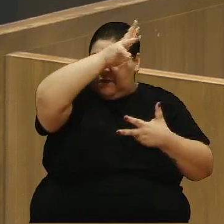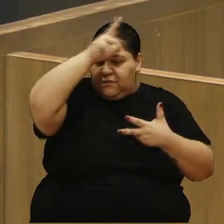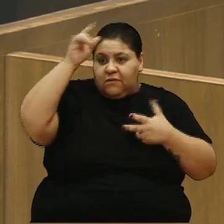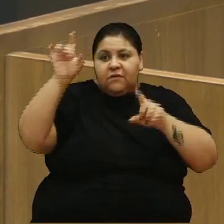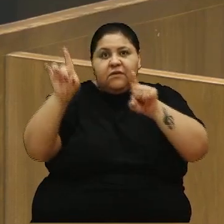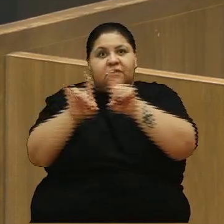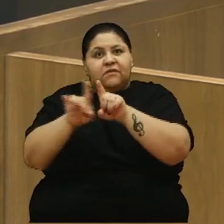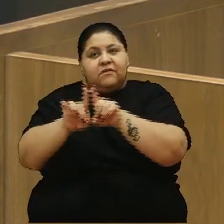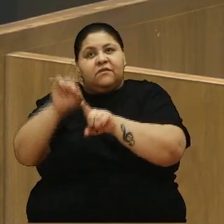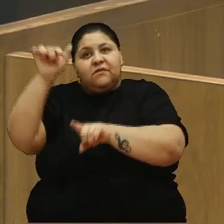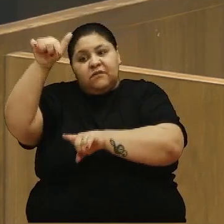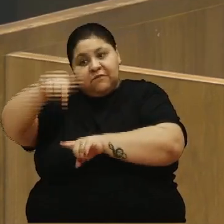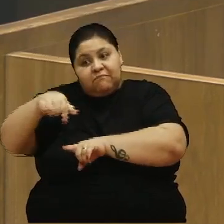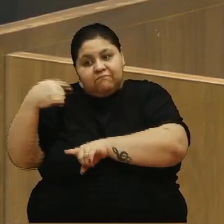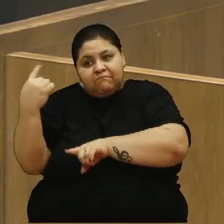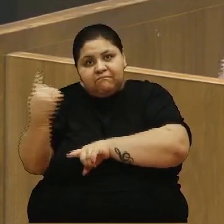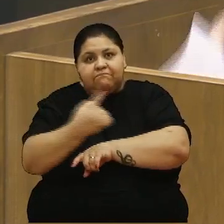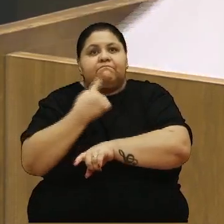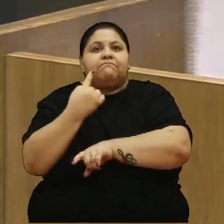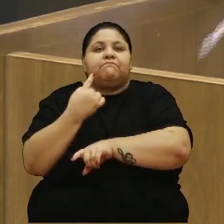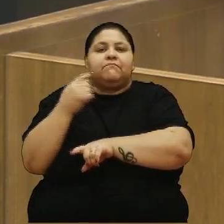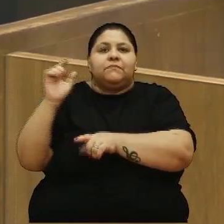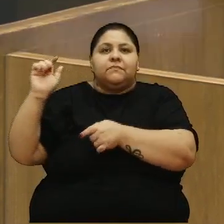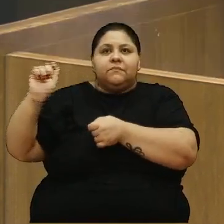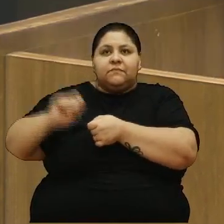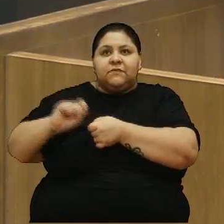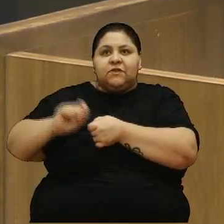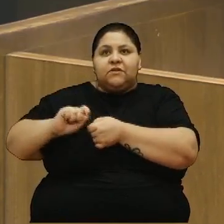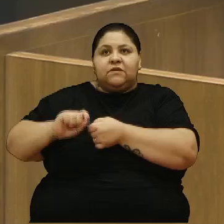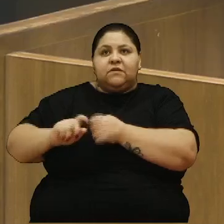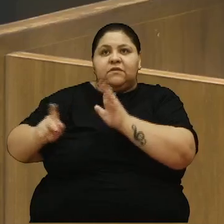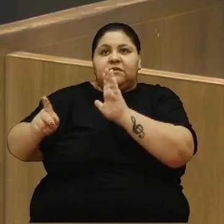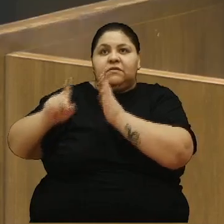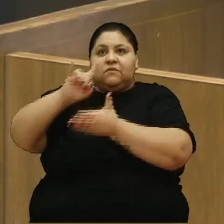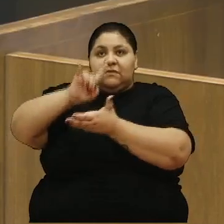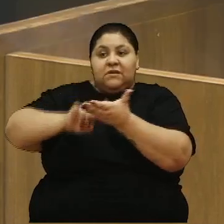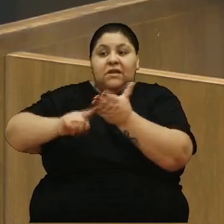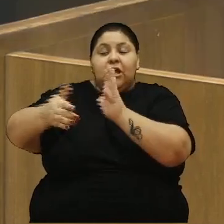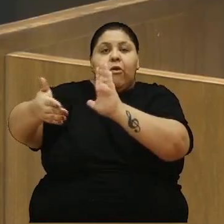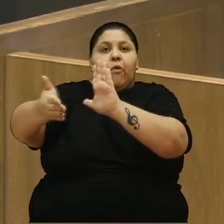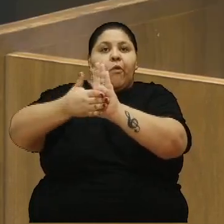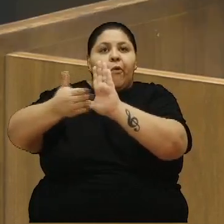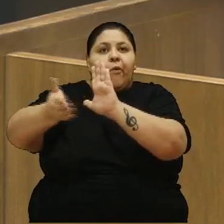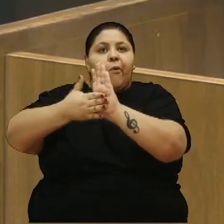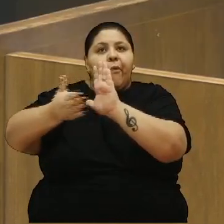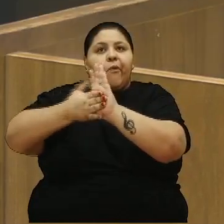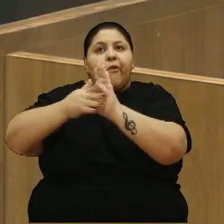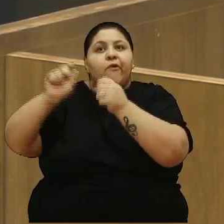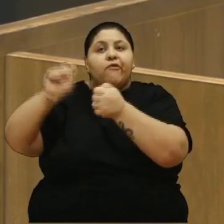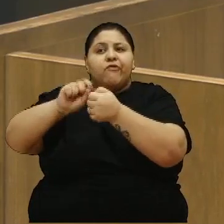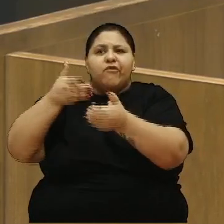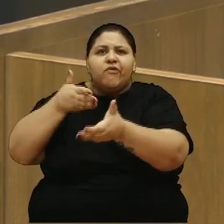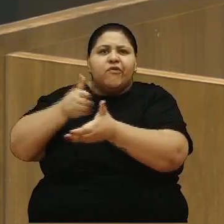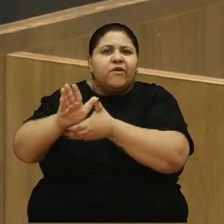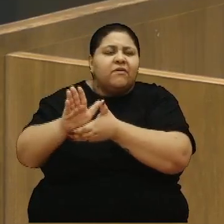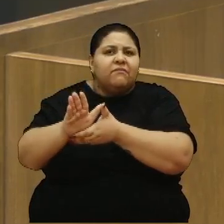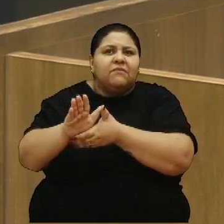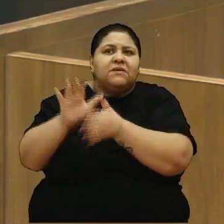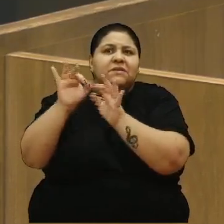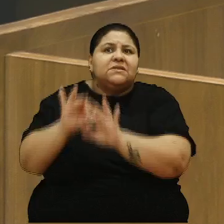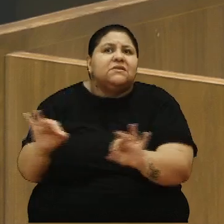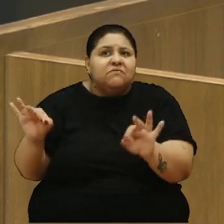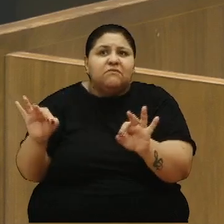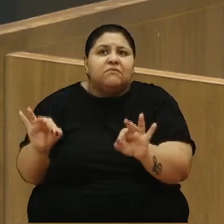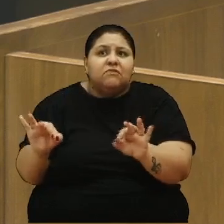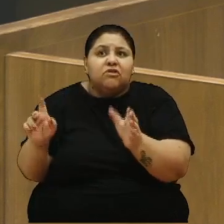como aqui, para a gente fazer parecer e fazer protocolar e fazer aprovar uma coisa tão